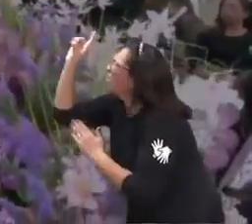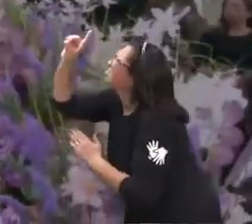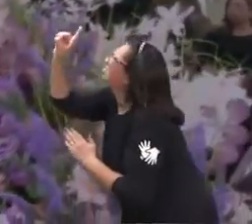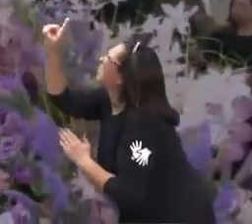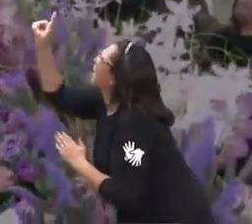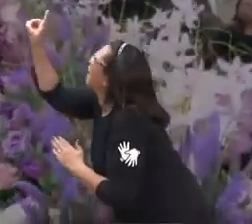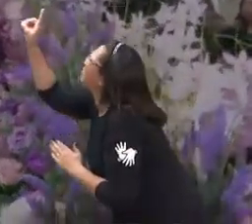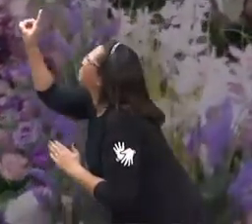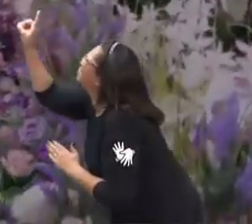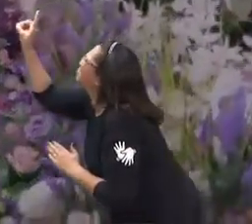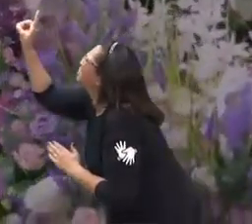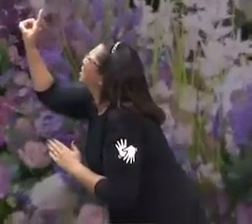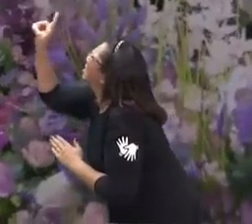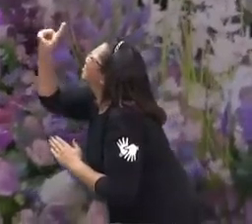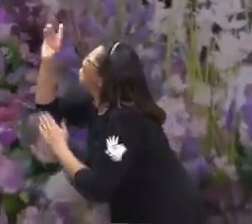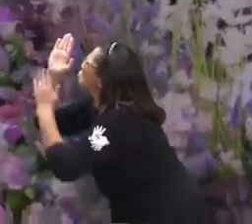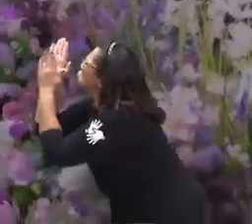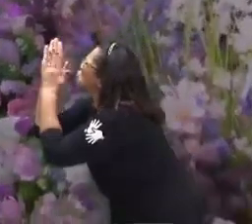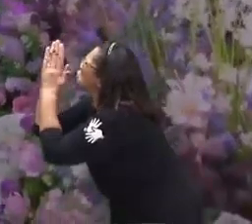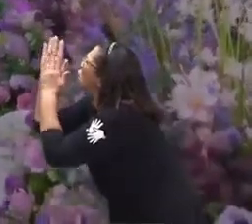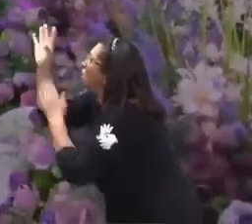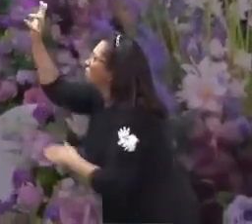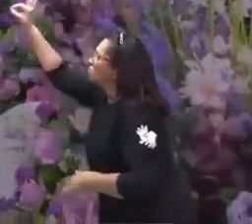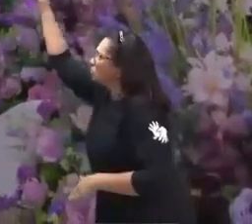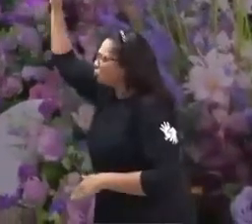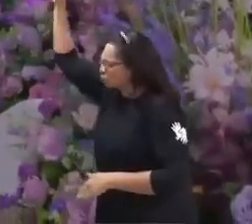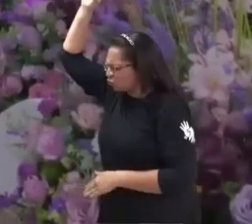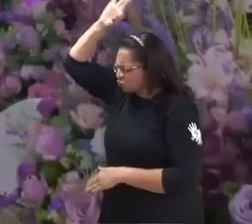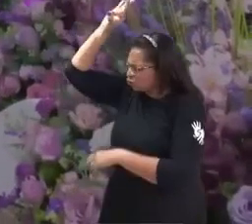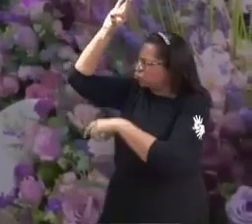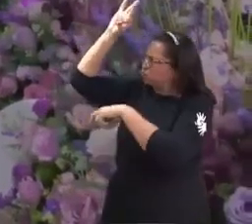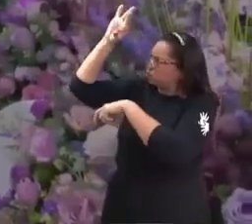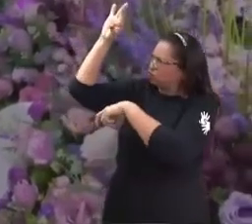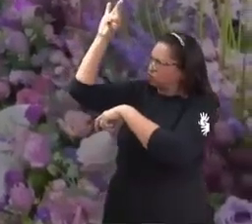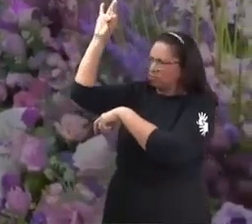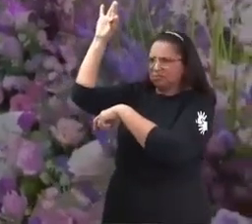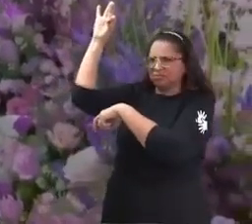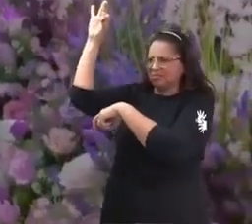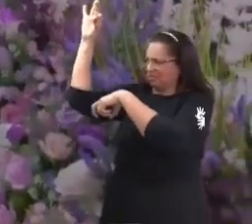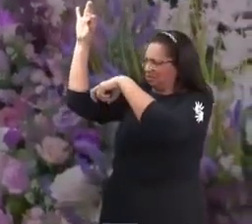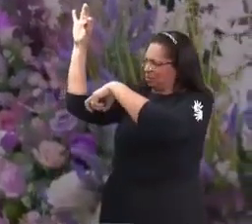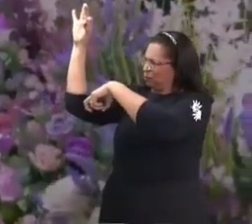E o Espírito desce.